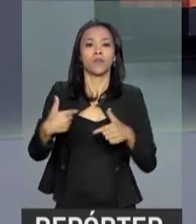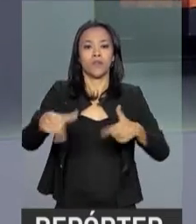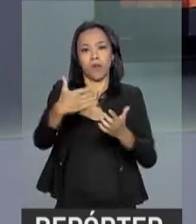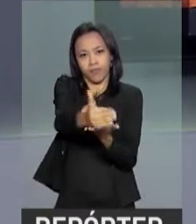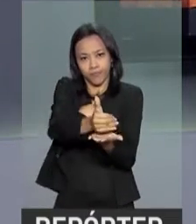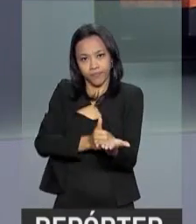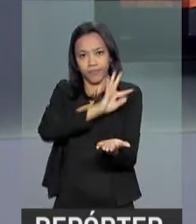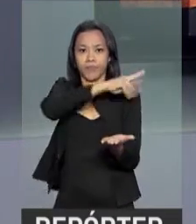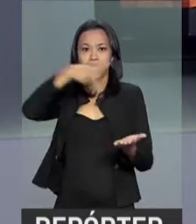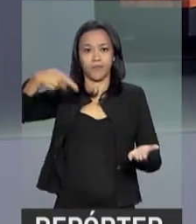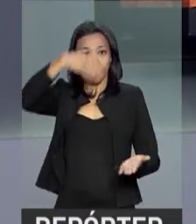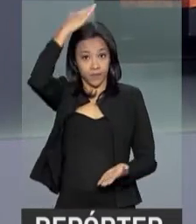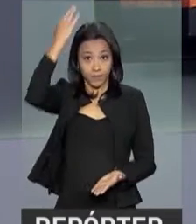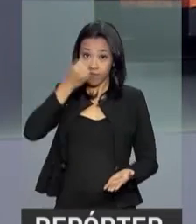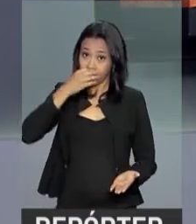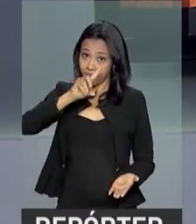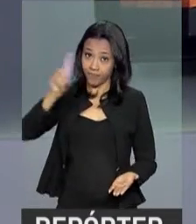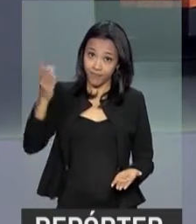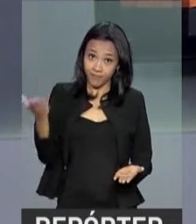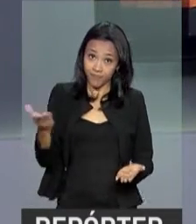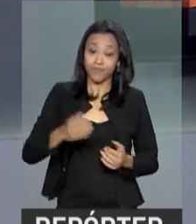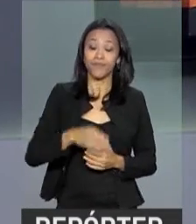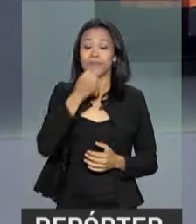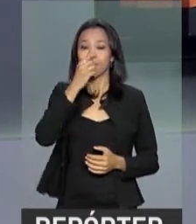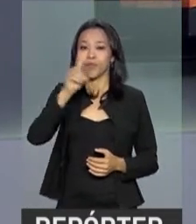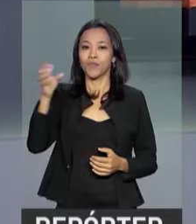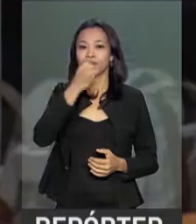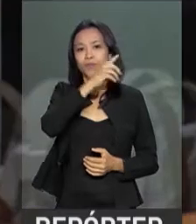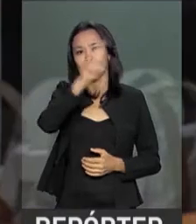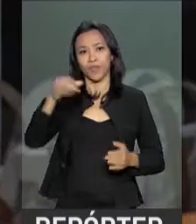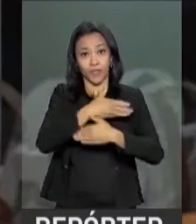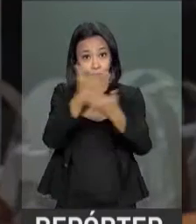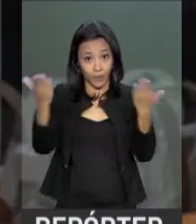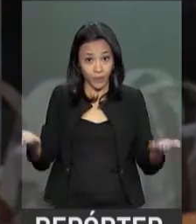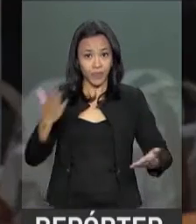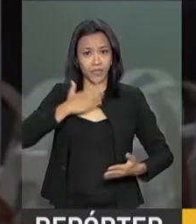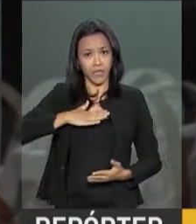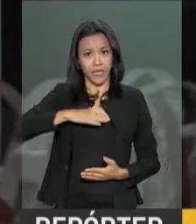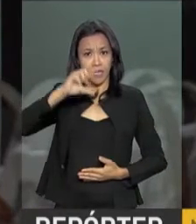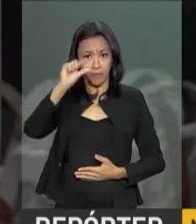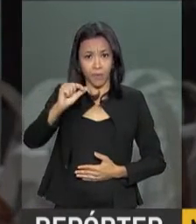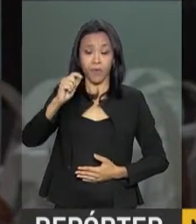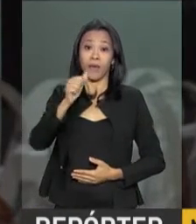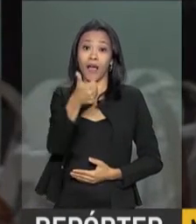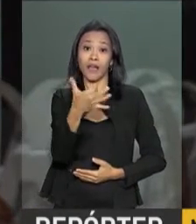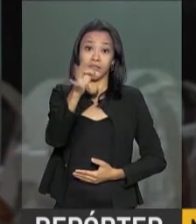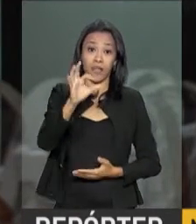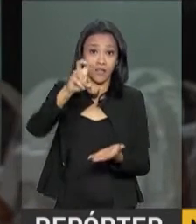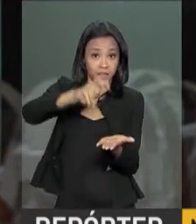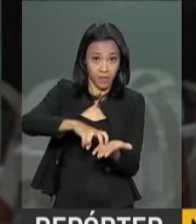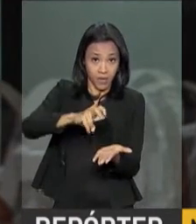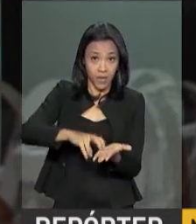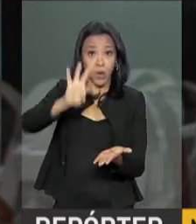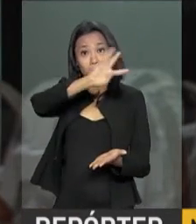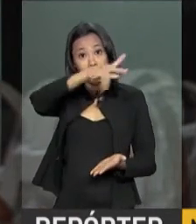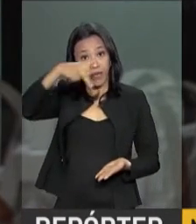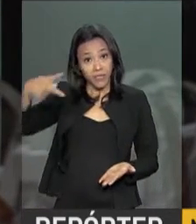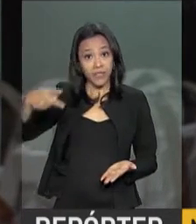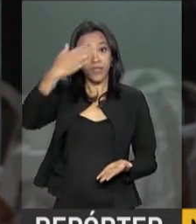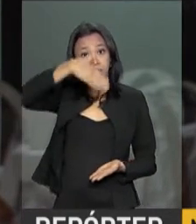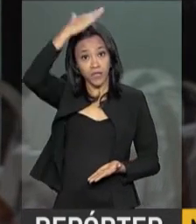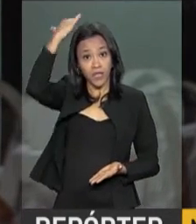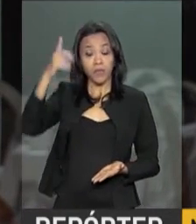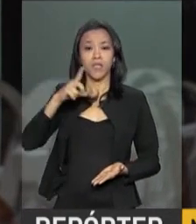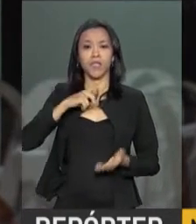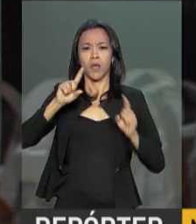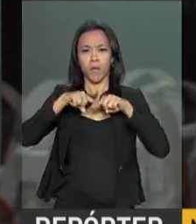o enem bom dia pra você bom dia renata bom dia a todos pois é renata daqui a pouco às 10 horas o presidente michel temer se reúne aqui no